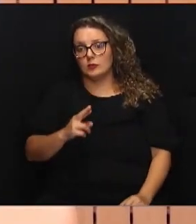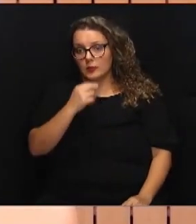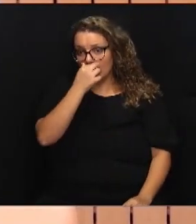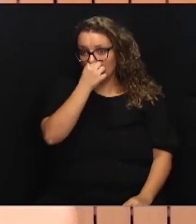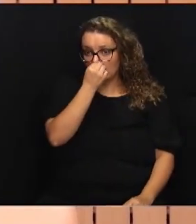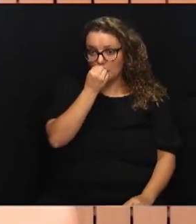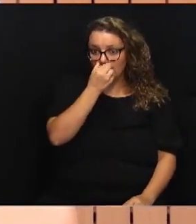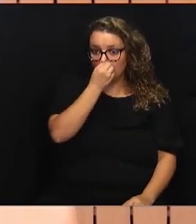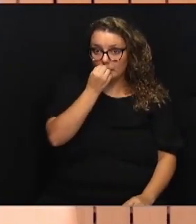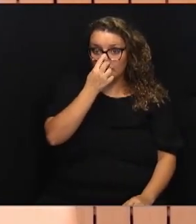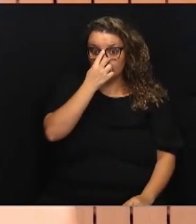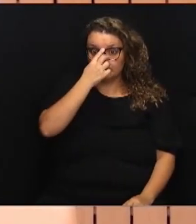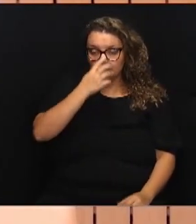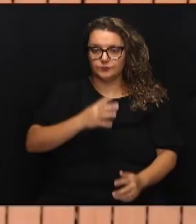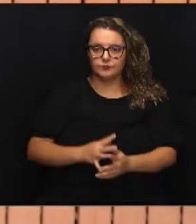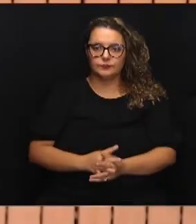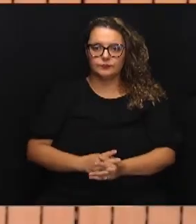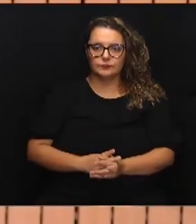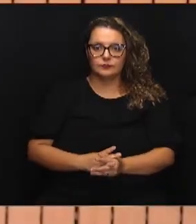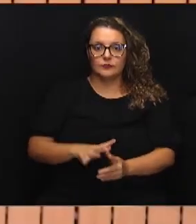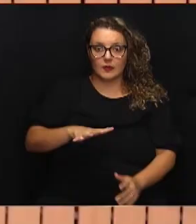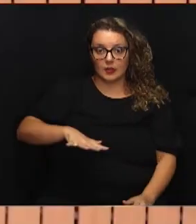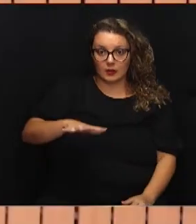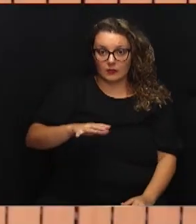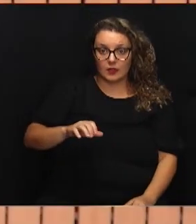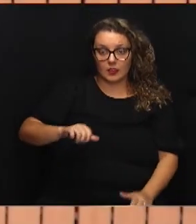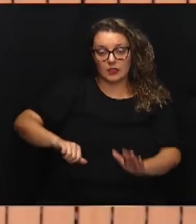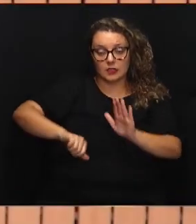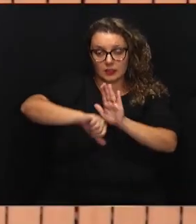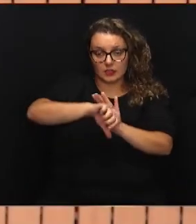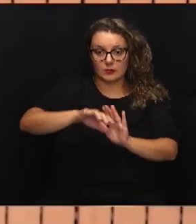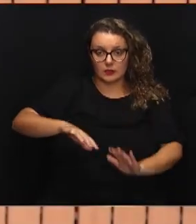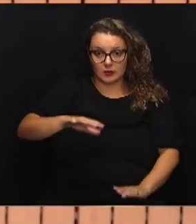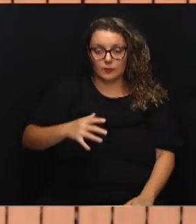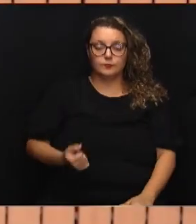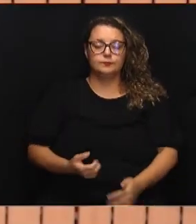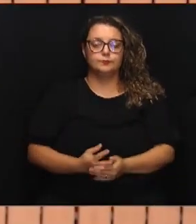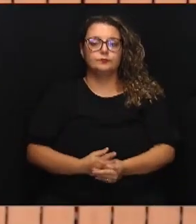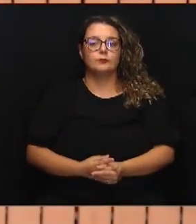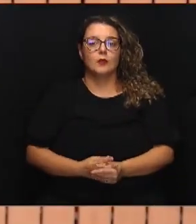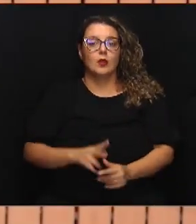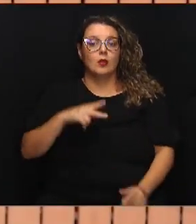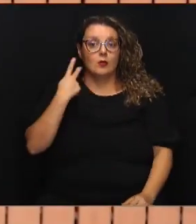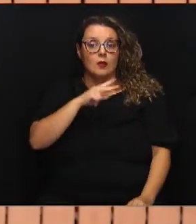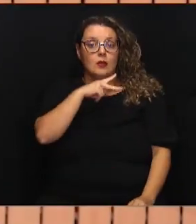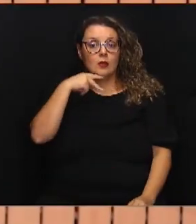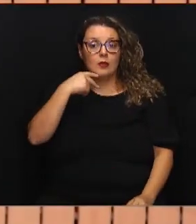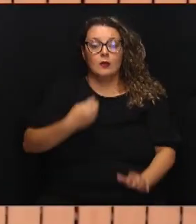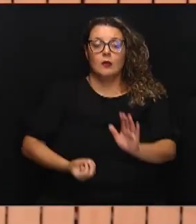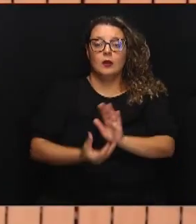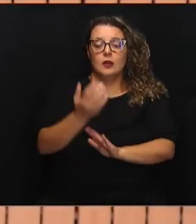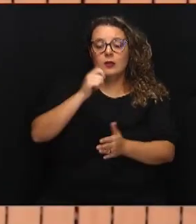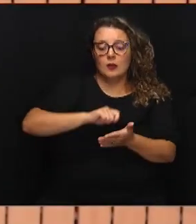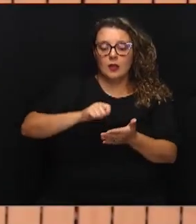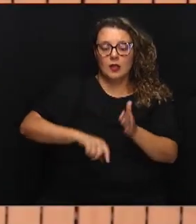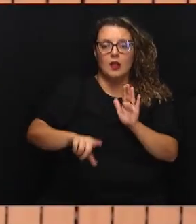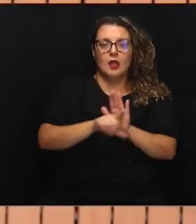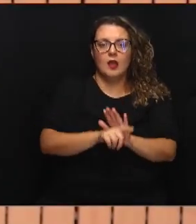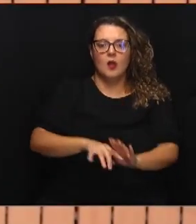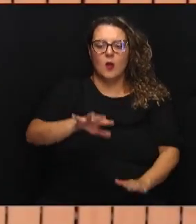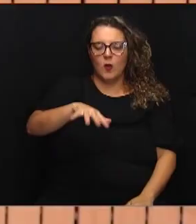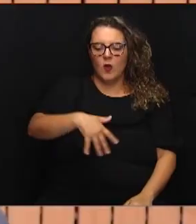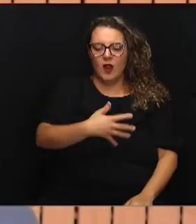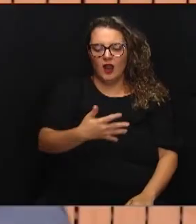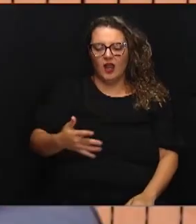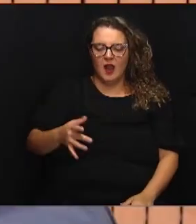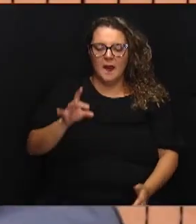também na vara criminal. O vereador Permínio Monteiro é autor da lei que institui o Abril Laranja no calendário